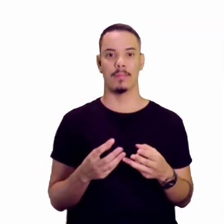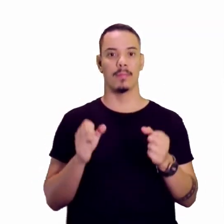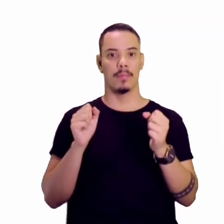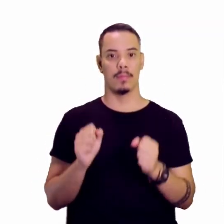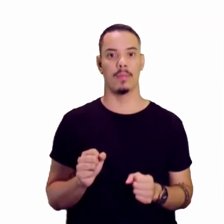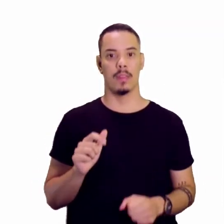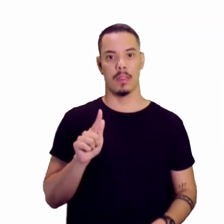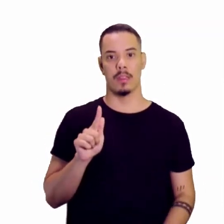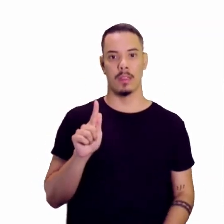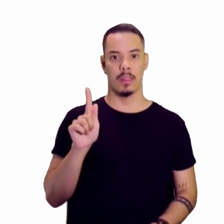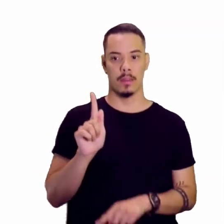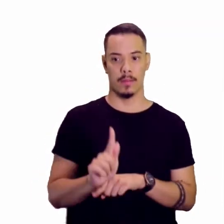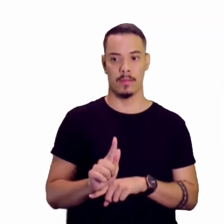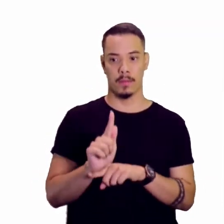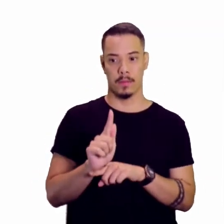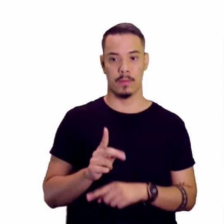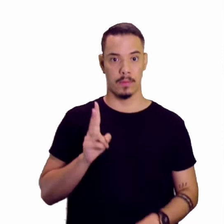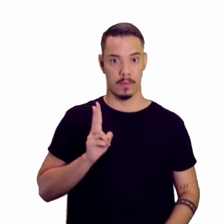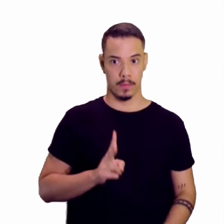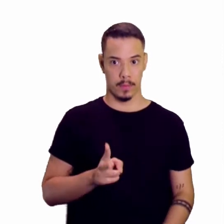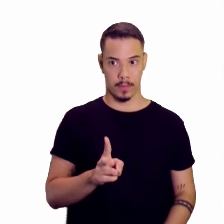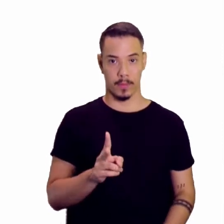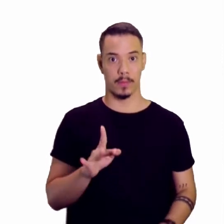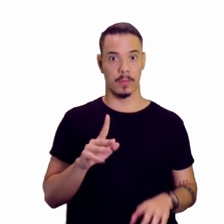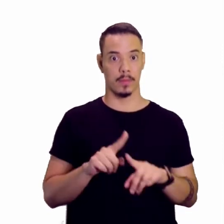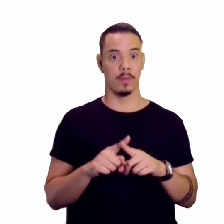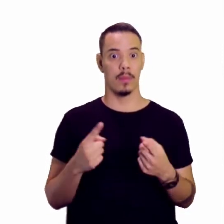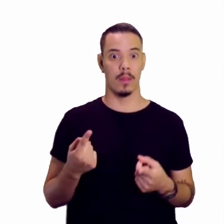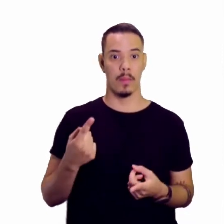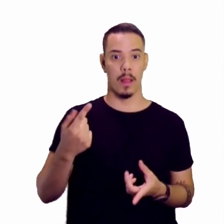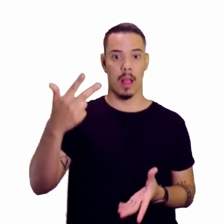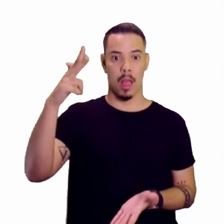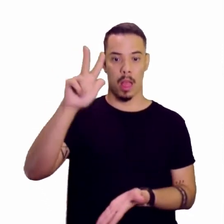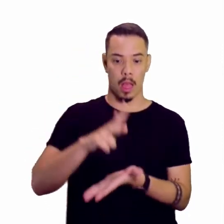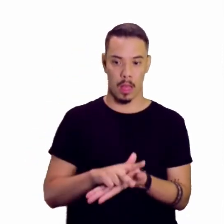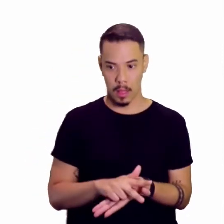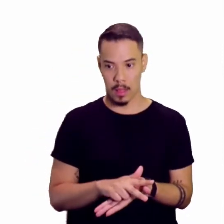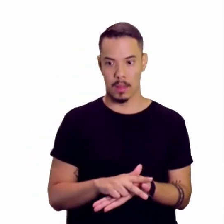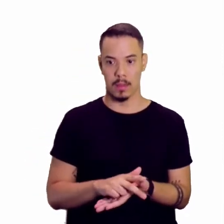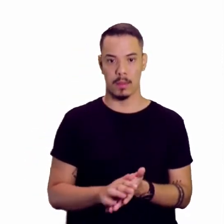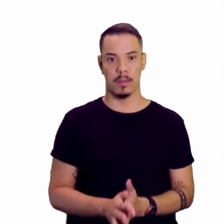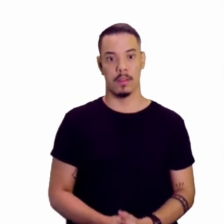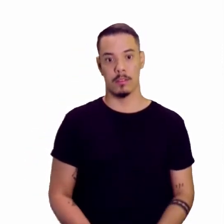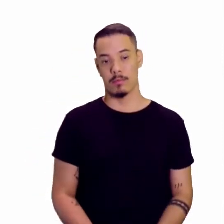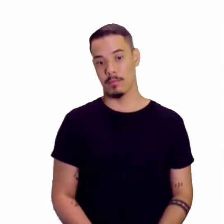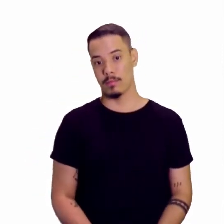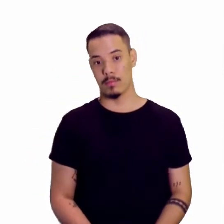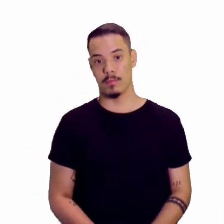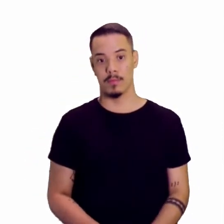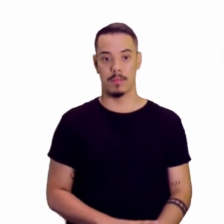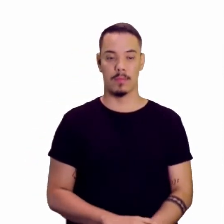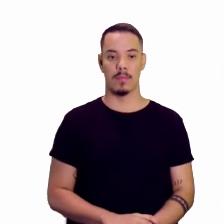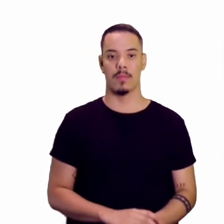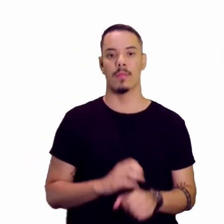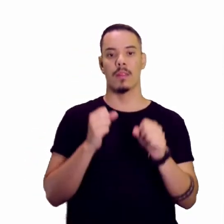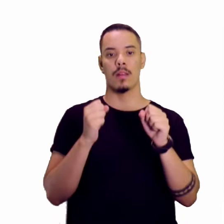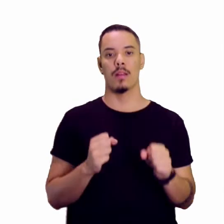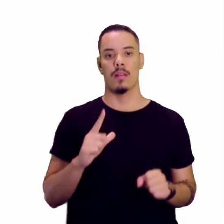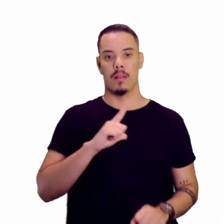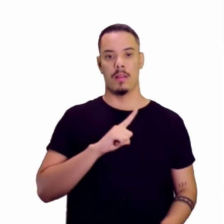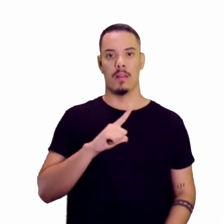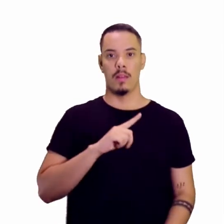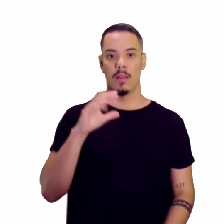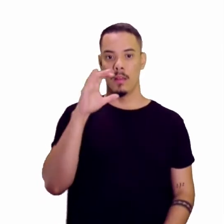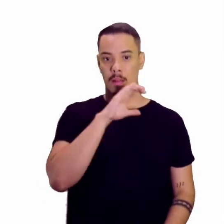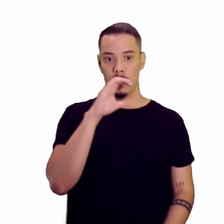gravidade, a massa continuou, mas aí iam cair? Eles poderiam manter uma velocidade constante.